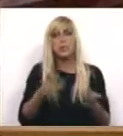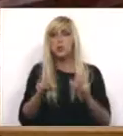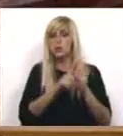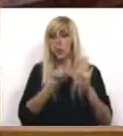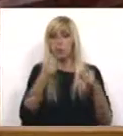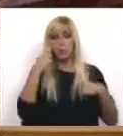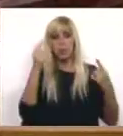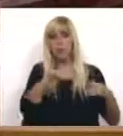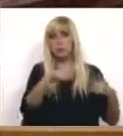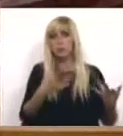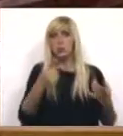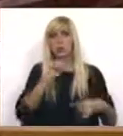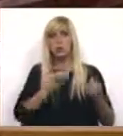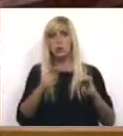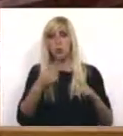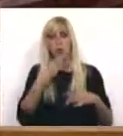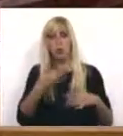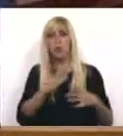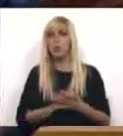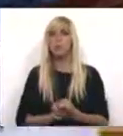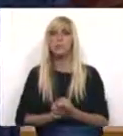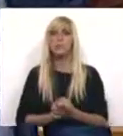hoje apresentamos para discussão. Muito obrigado.